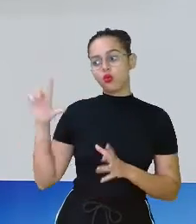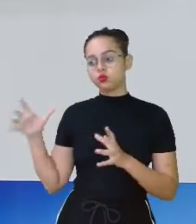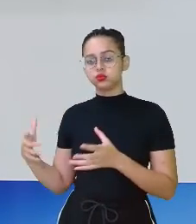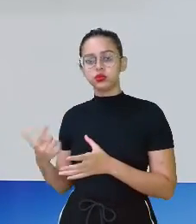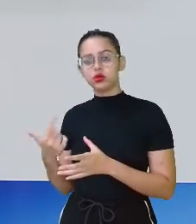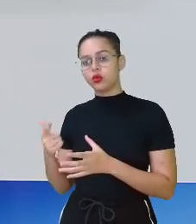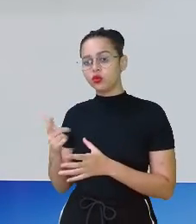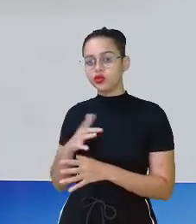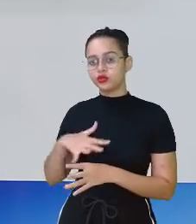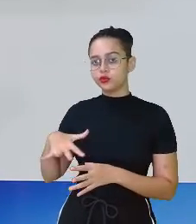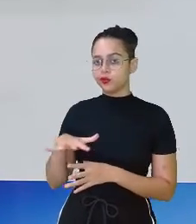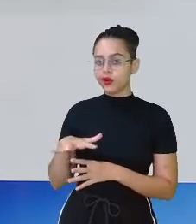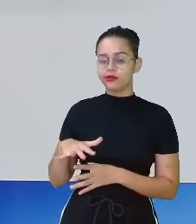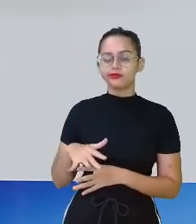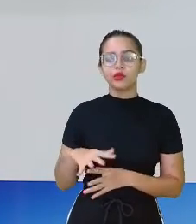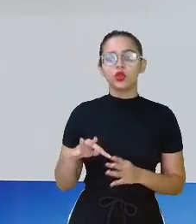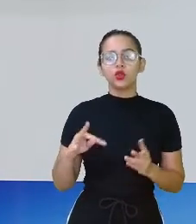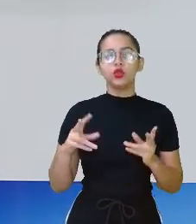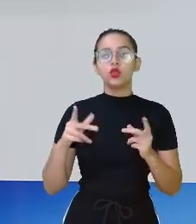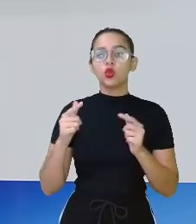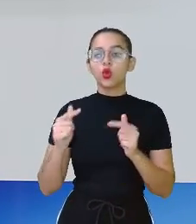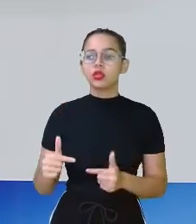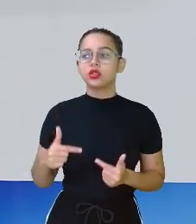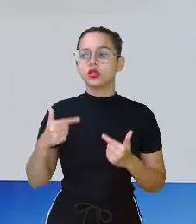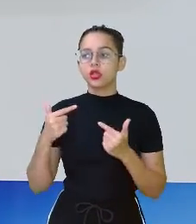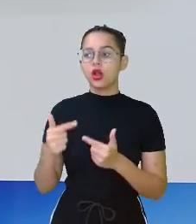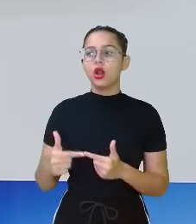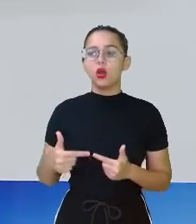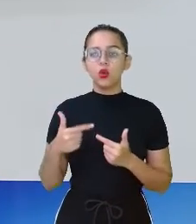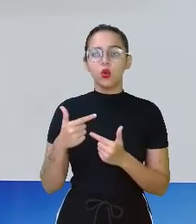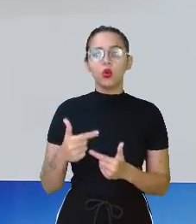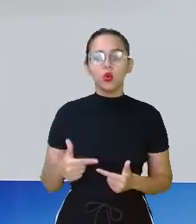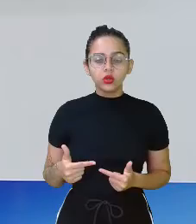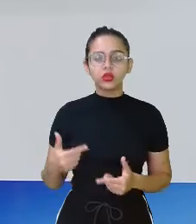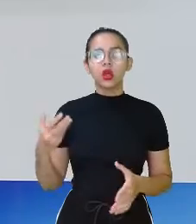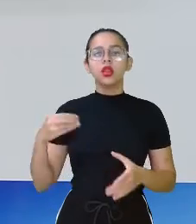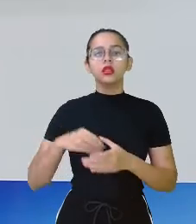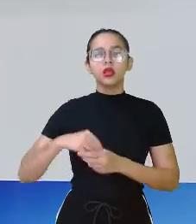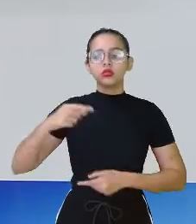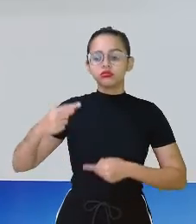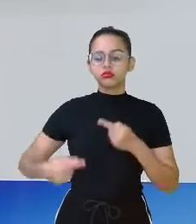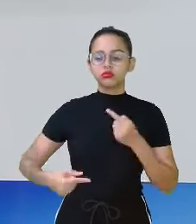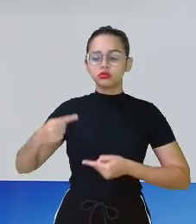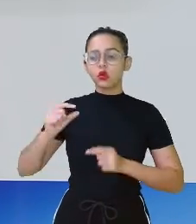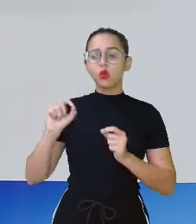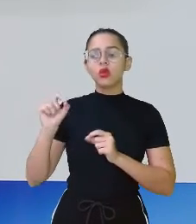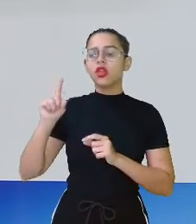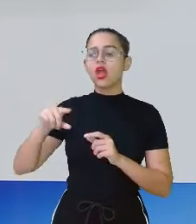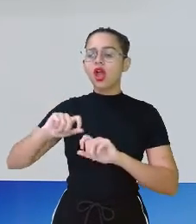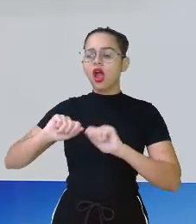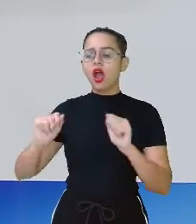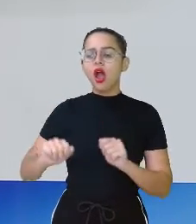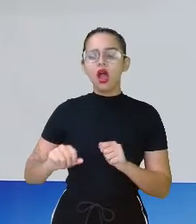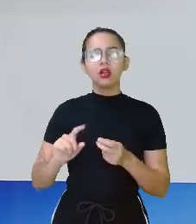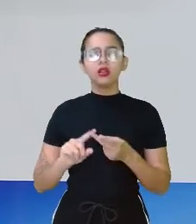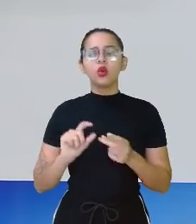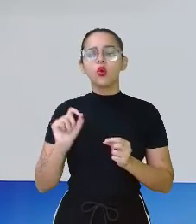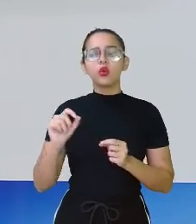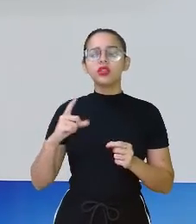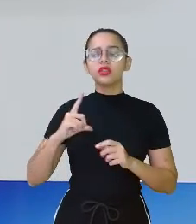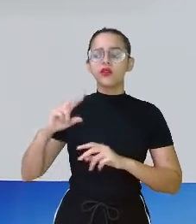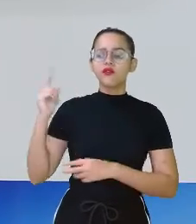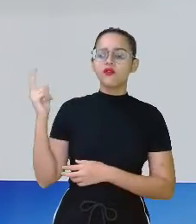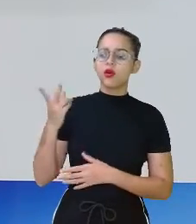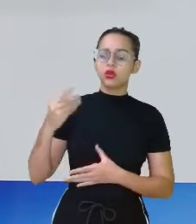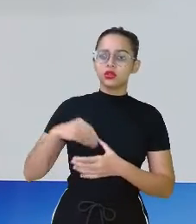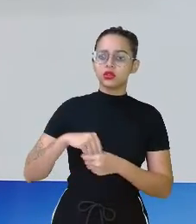tinham espaço. Toda essa luta aí, né, dentro da discussão do que é arte, o que é que tem valor na arte,